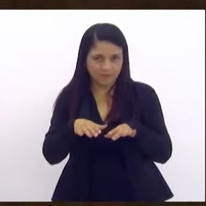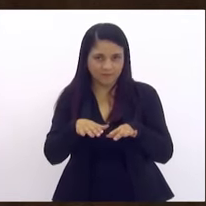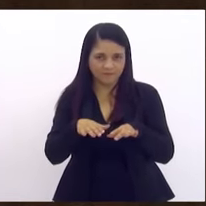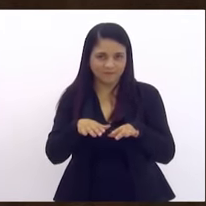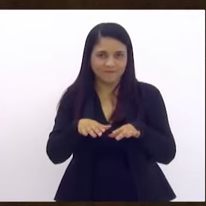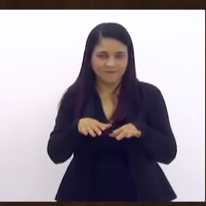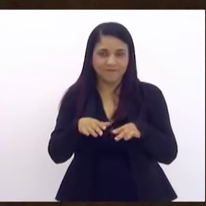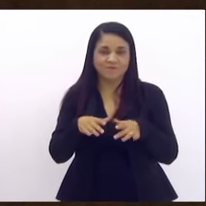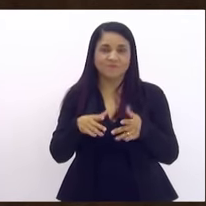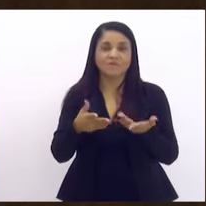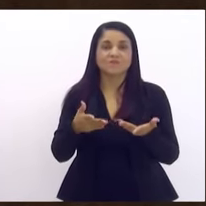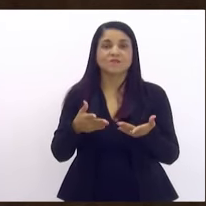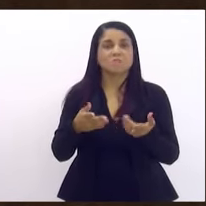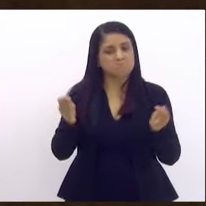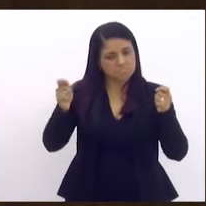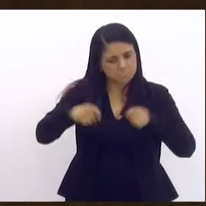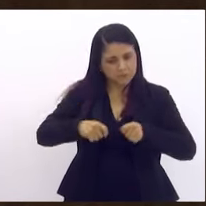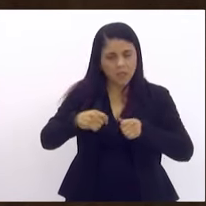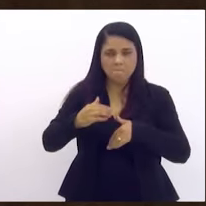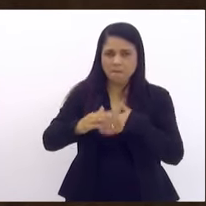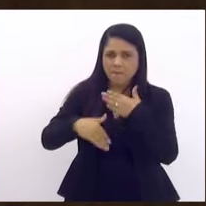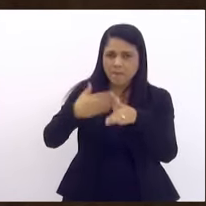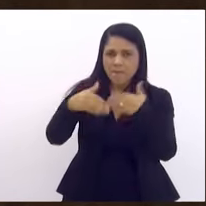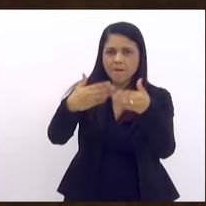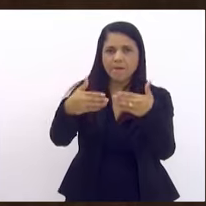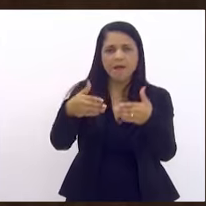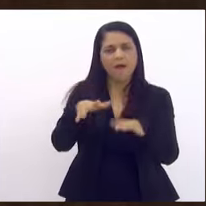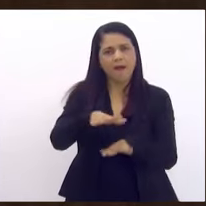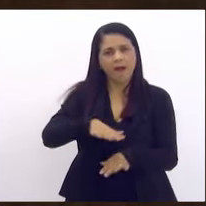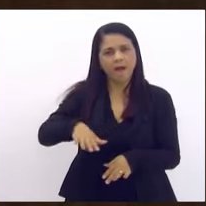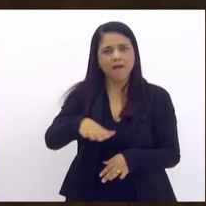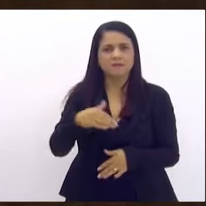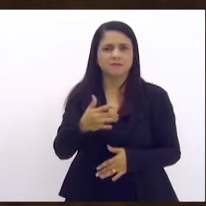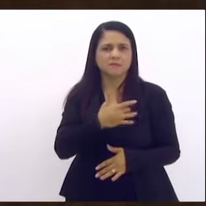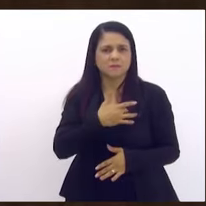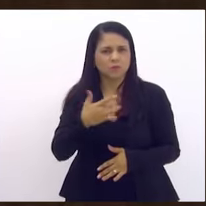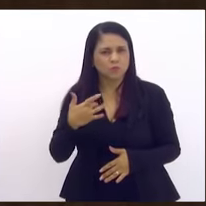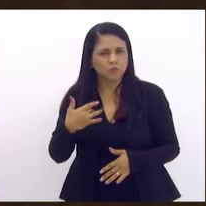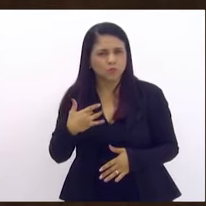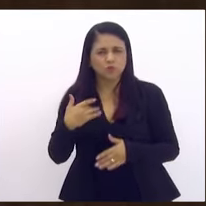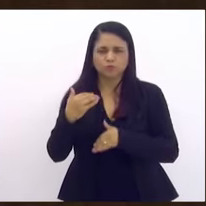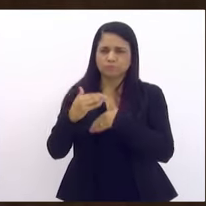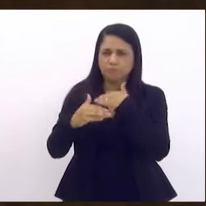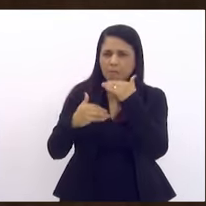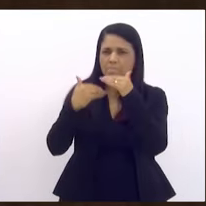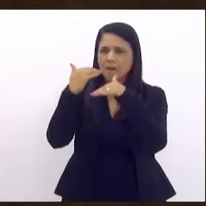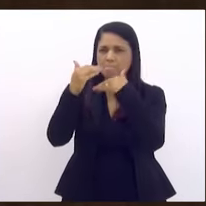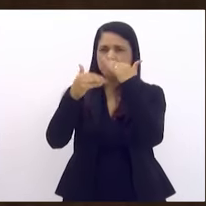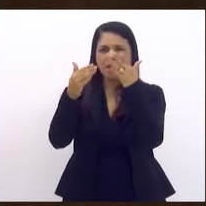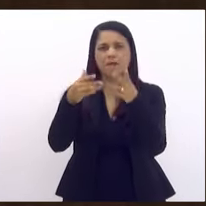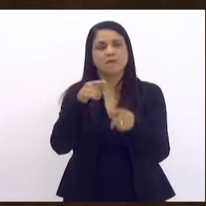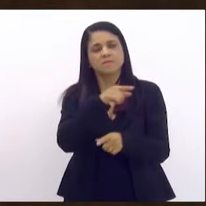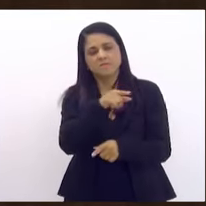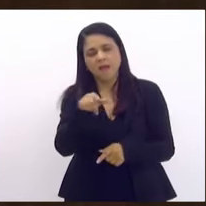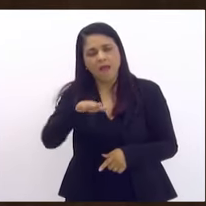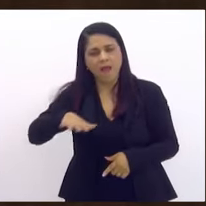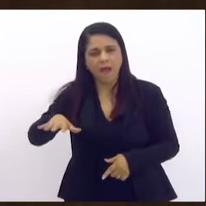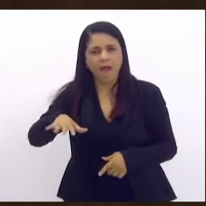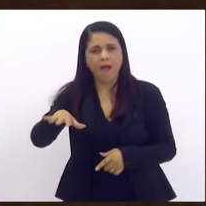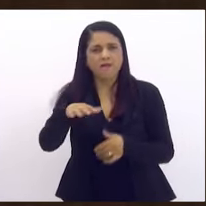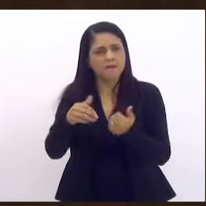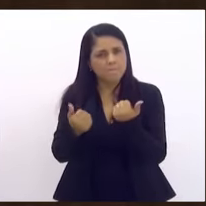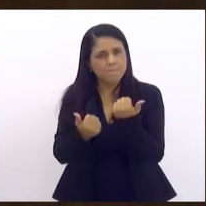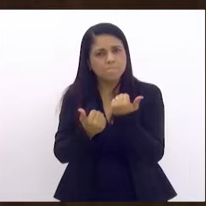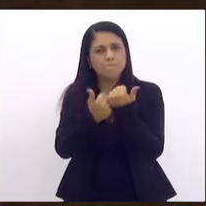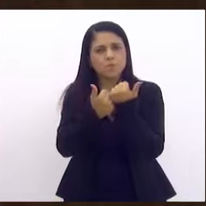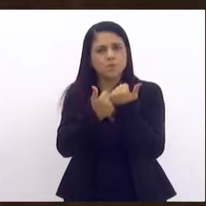burra mas aonde a gente puder avançar em áreas da saúde em áreas por exemplo que vossa excelência trabalha em apoio